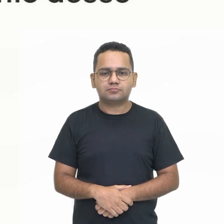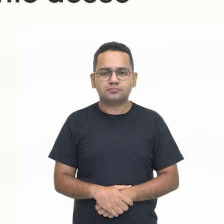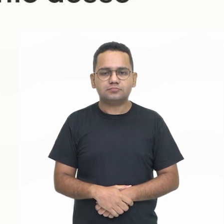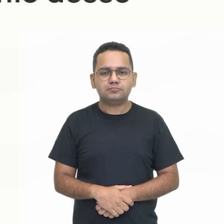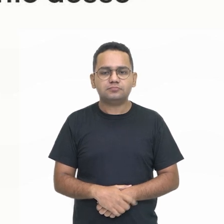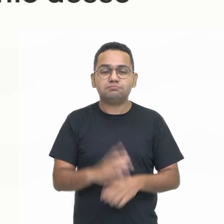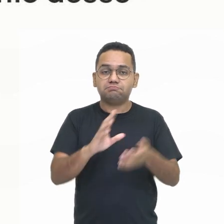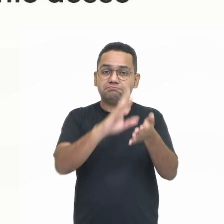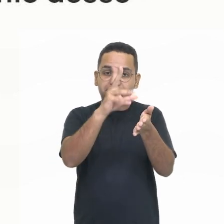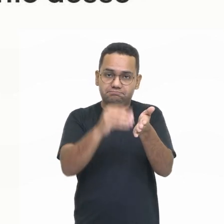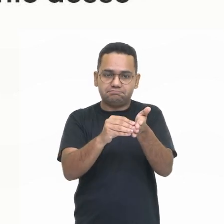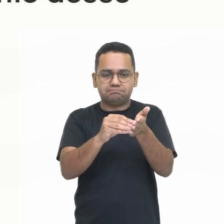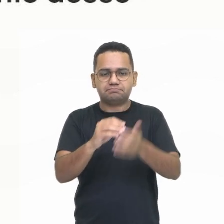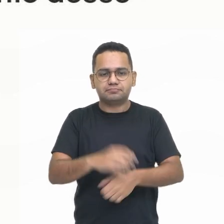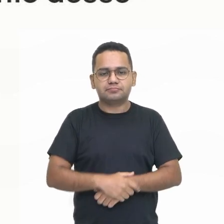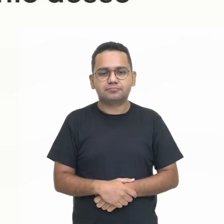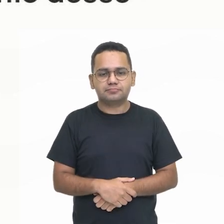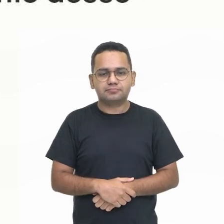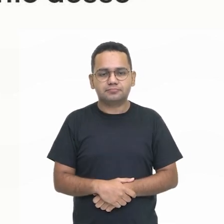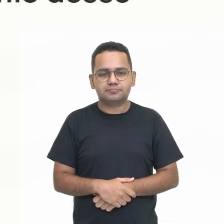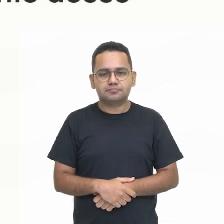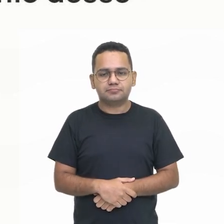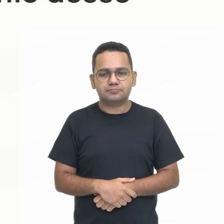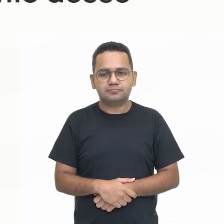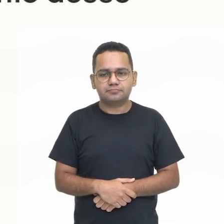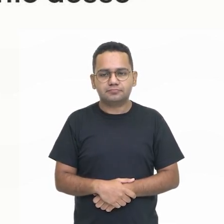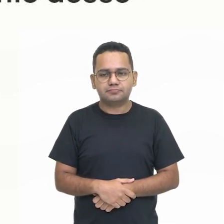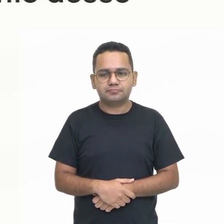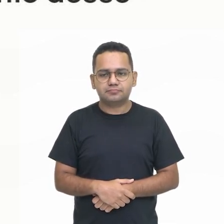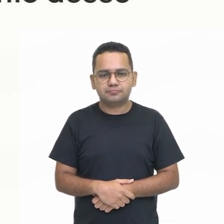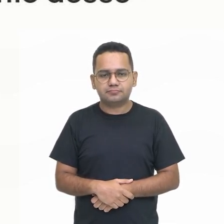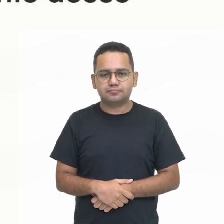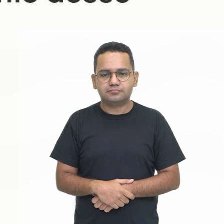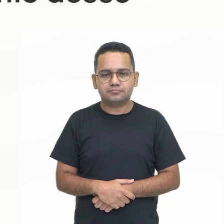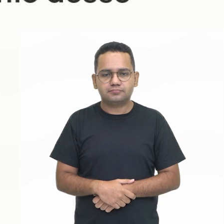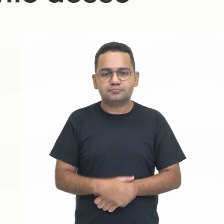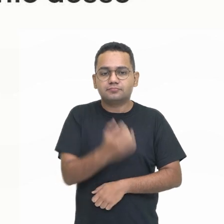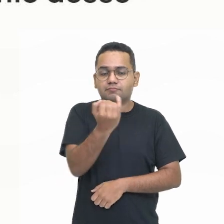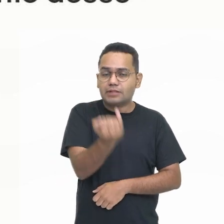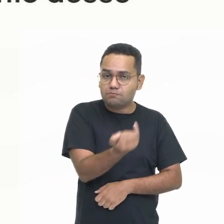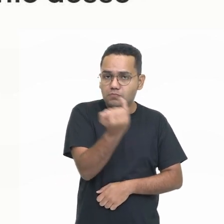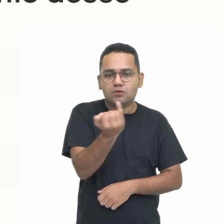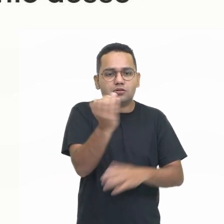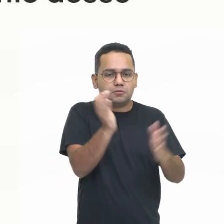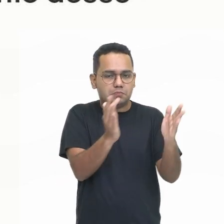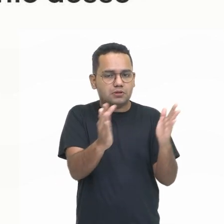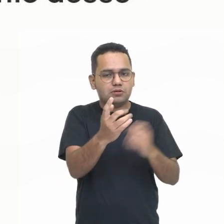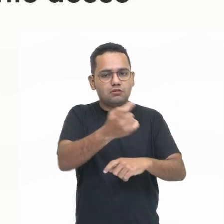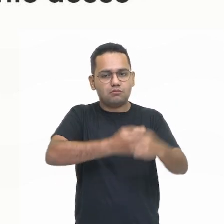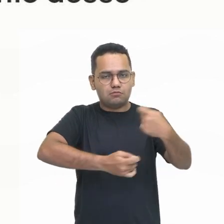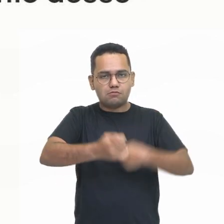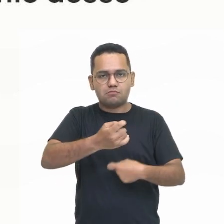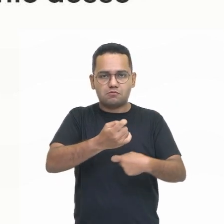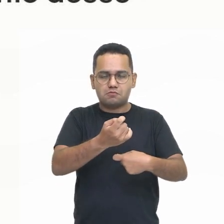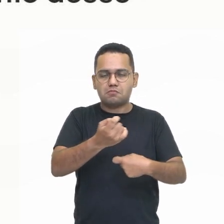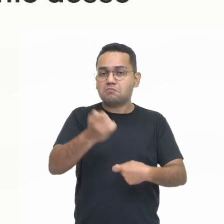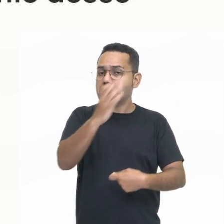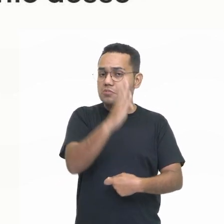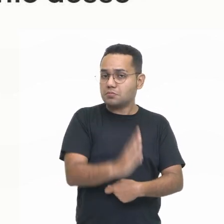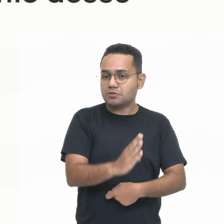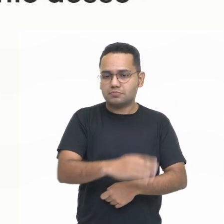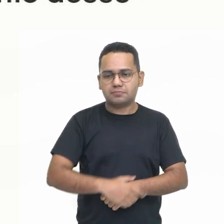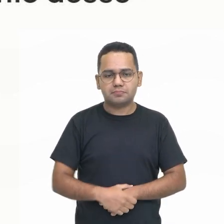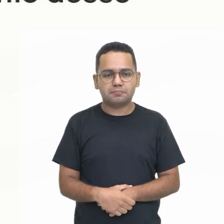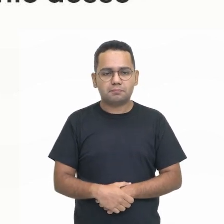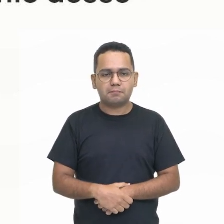na região amazônica e que foi um outro ciclo importante para o quê? Para o Brasil. No entanto,